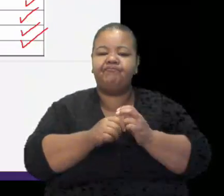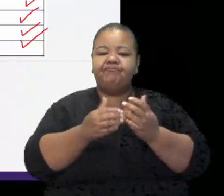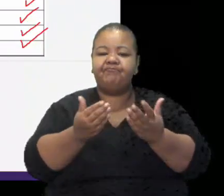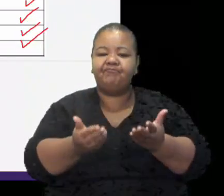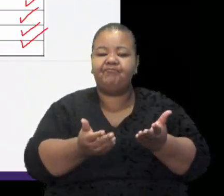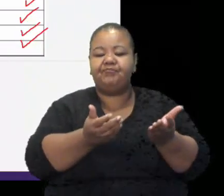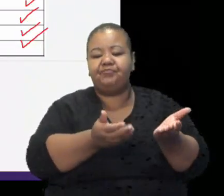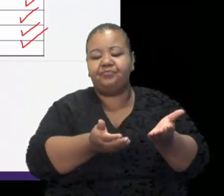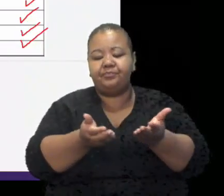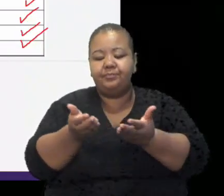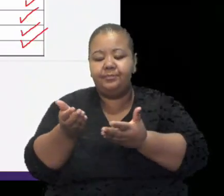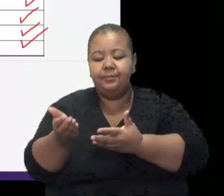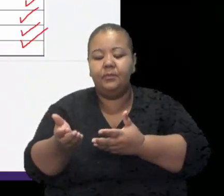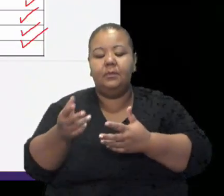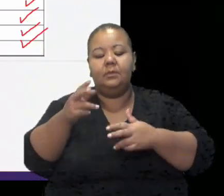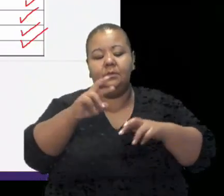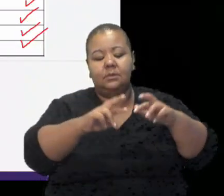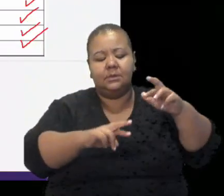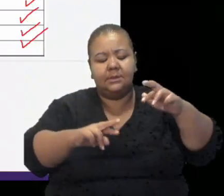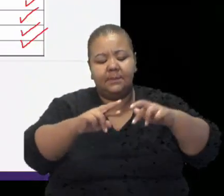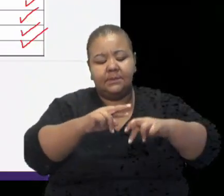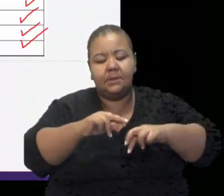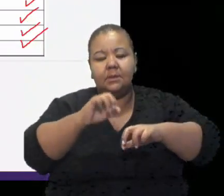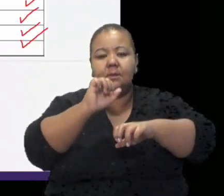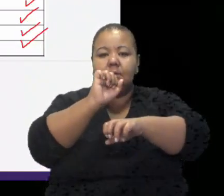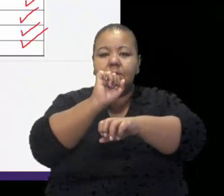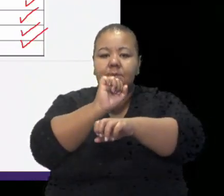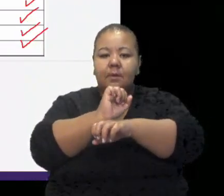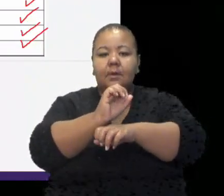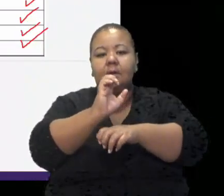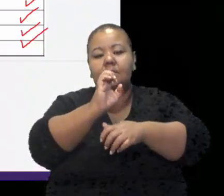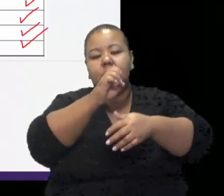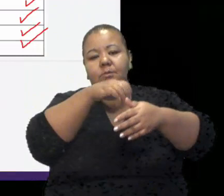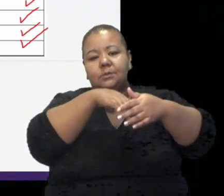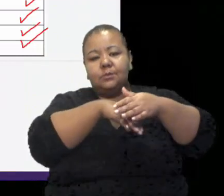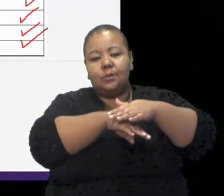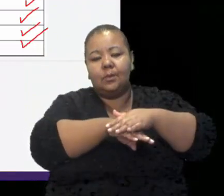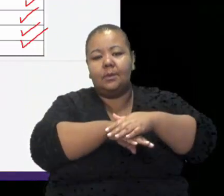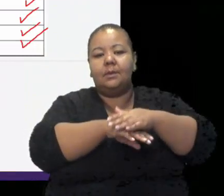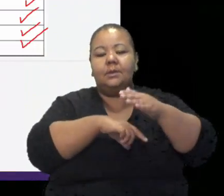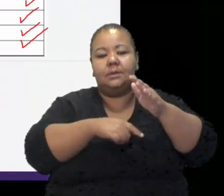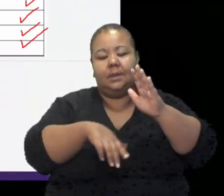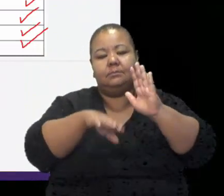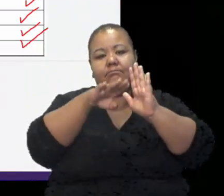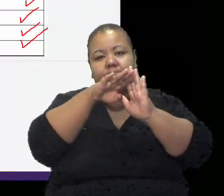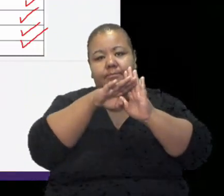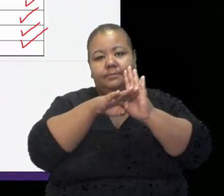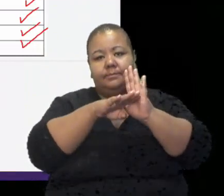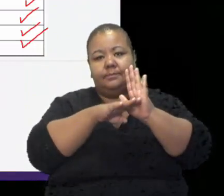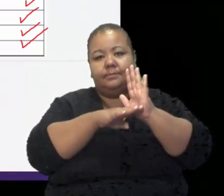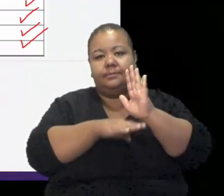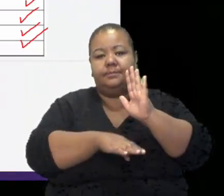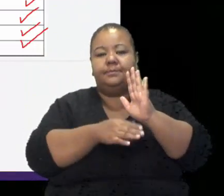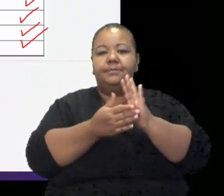o transporte, a inspeção, a espera, o estoque e assim sucessivamente.